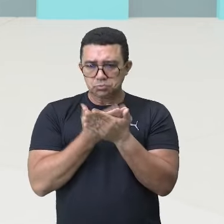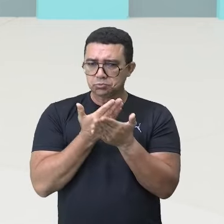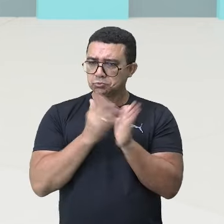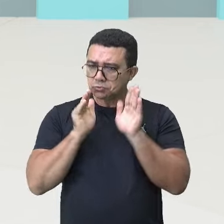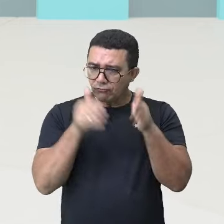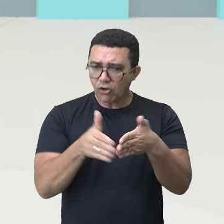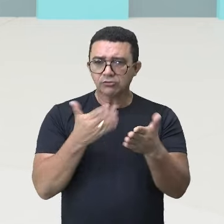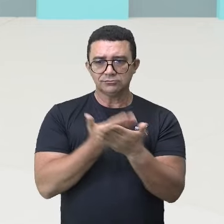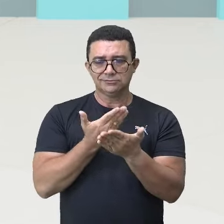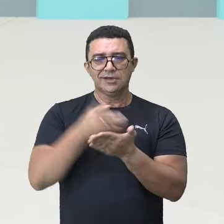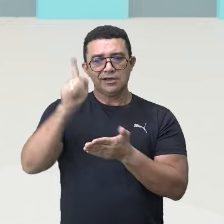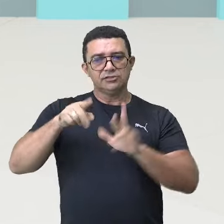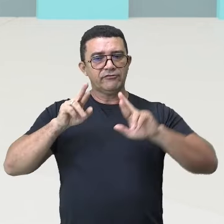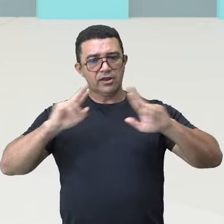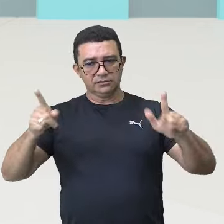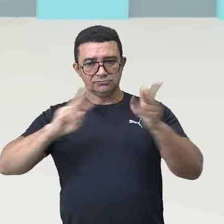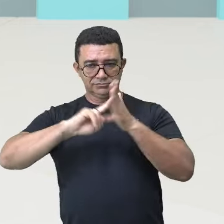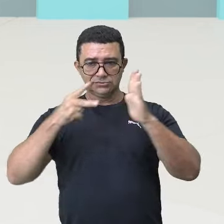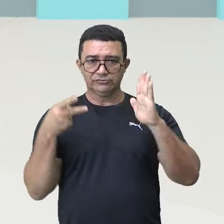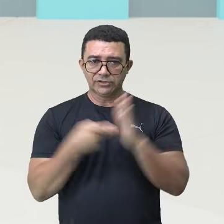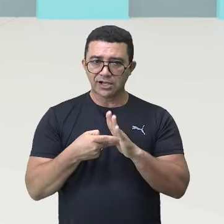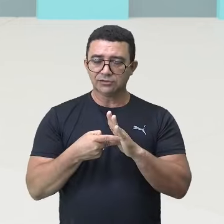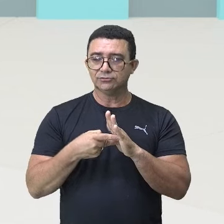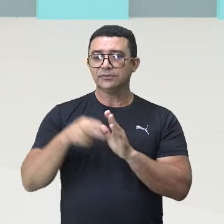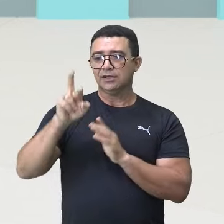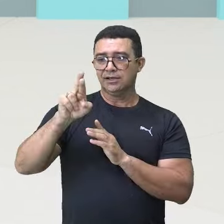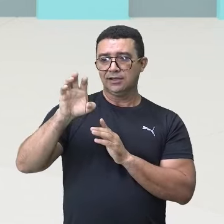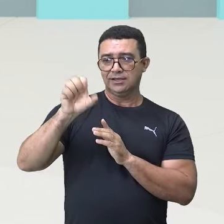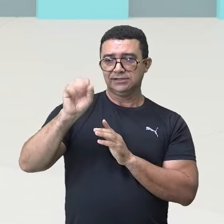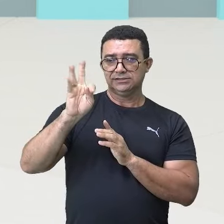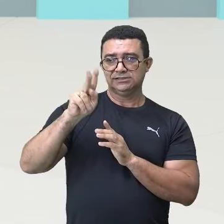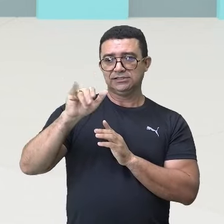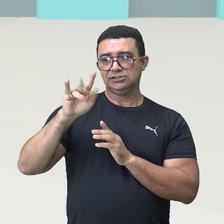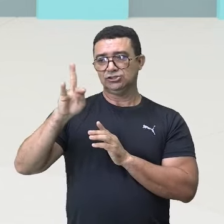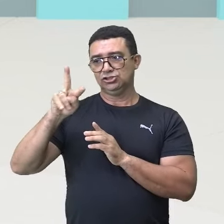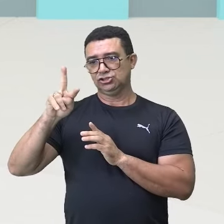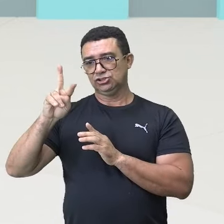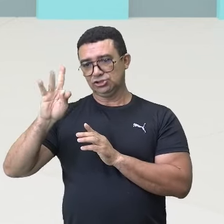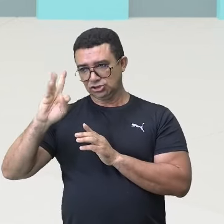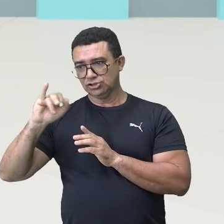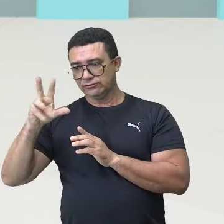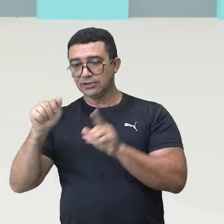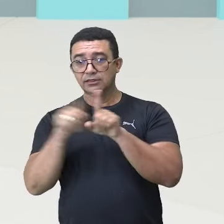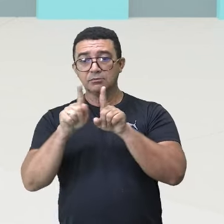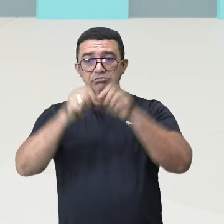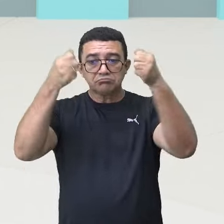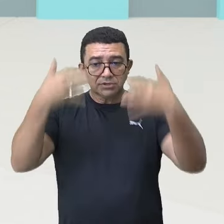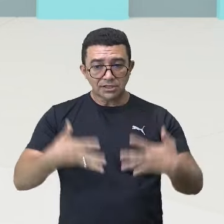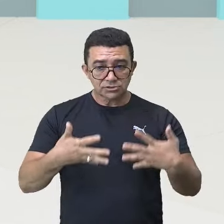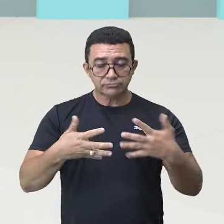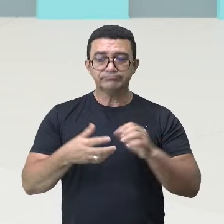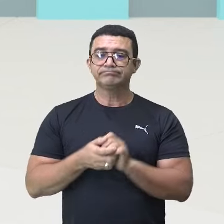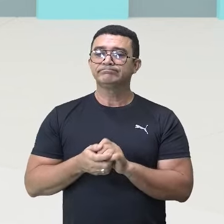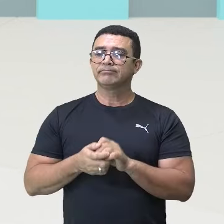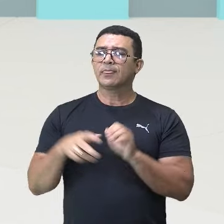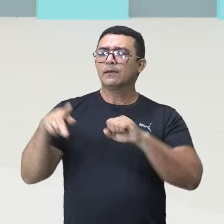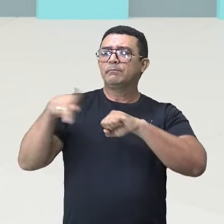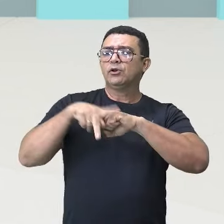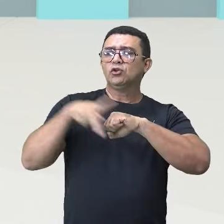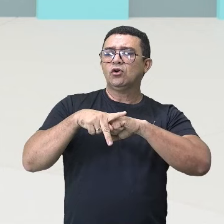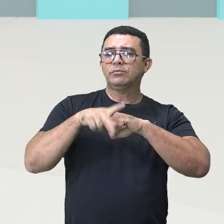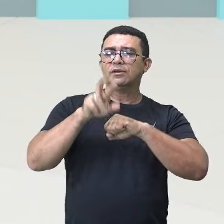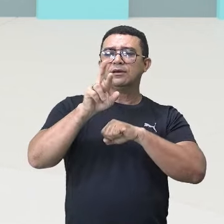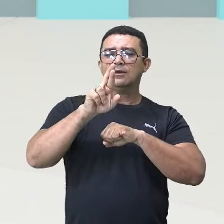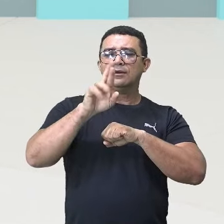Beleza então essa é a diferença de sentido entre a restritiva e a explicativa Lembrando que o pronome relativo é aquele que sempre